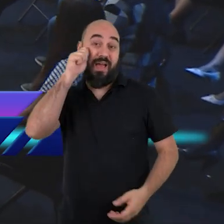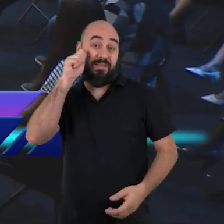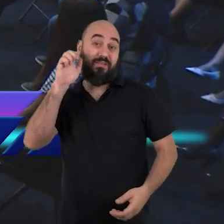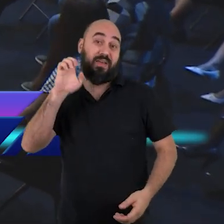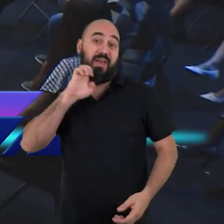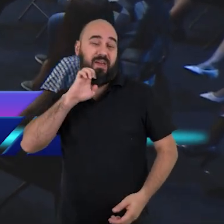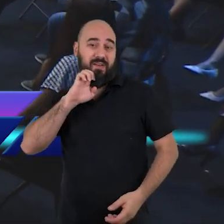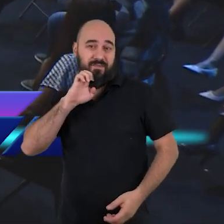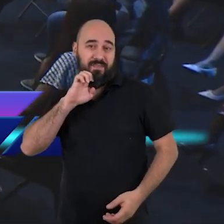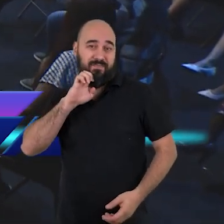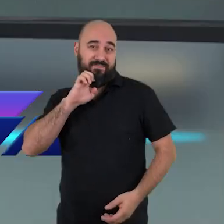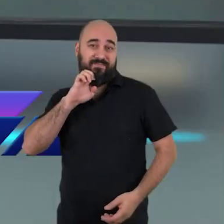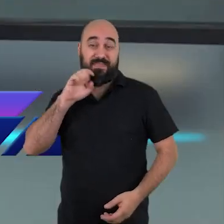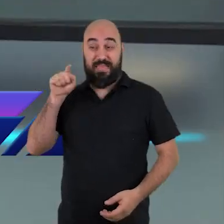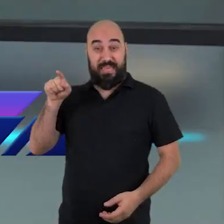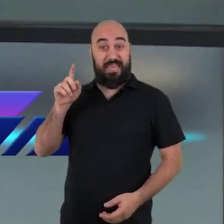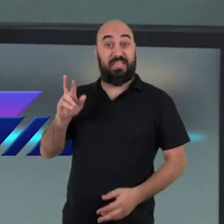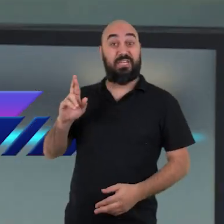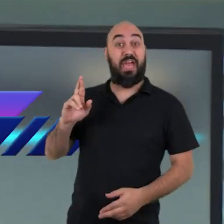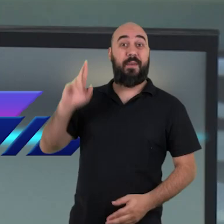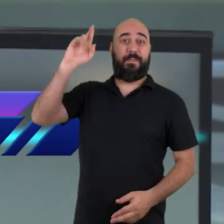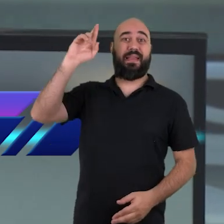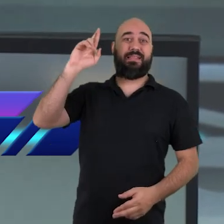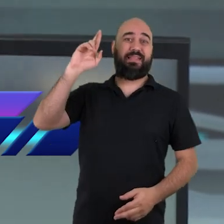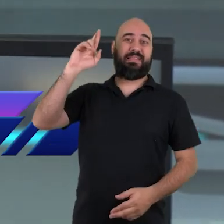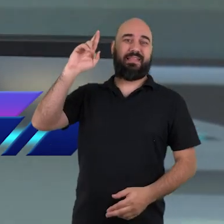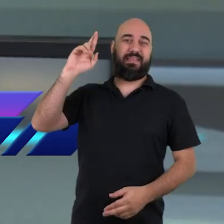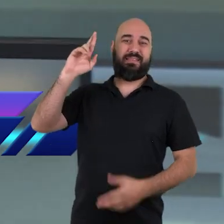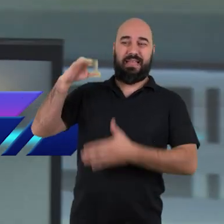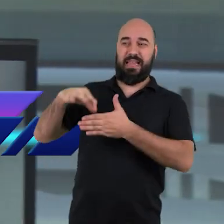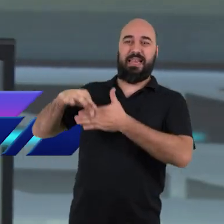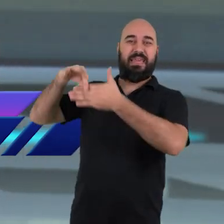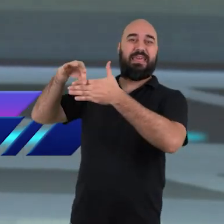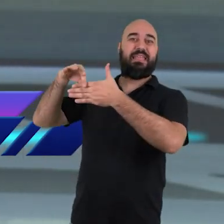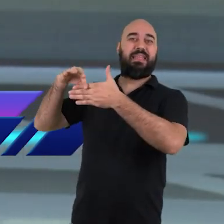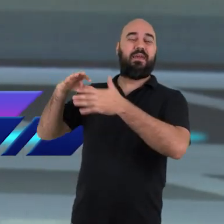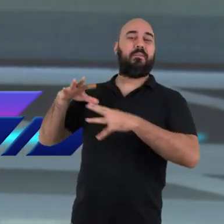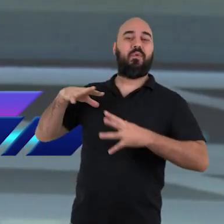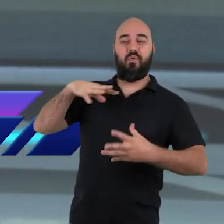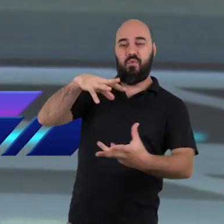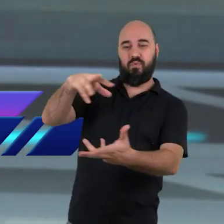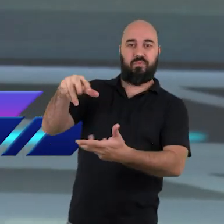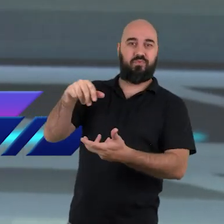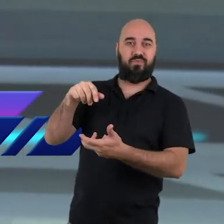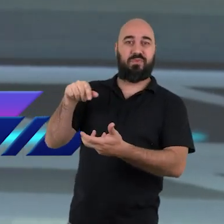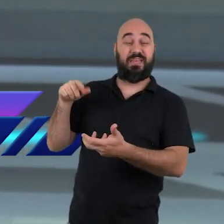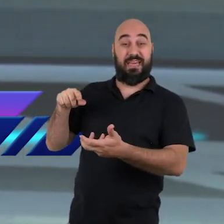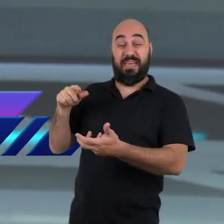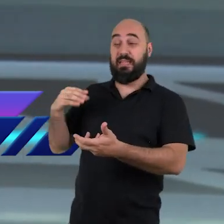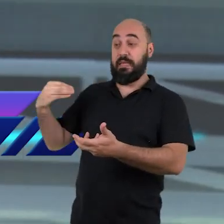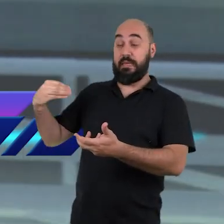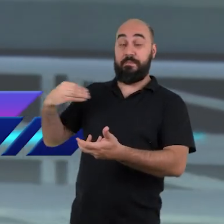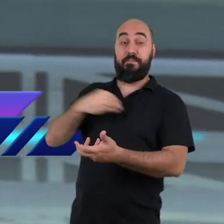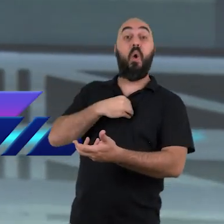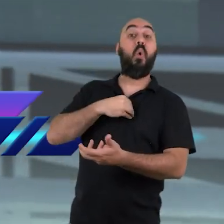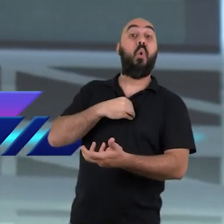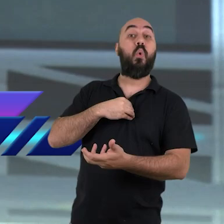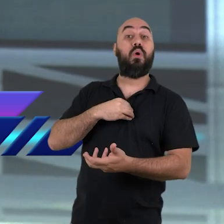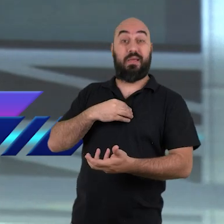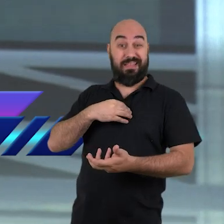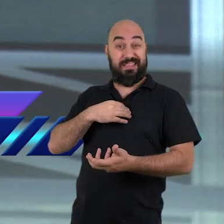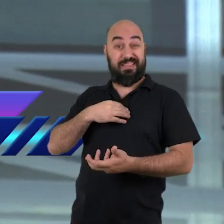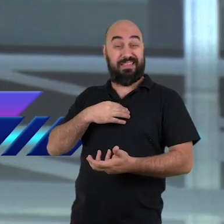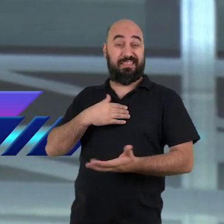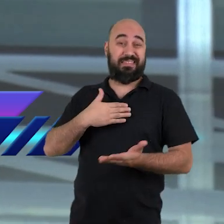e da Eva, que eram os representantes da humanidade quando o mundo foi criado, eles abriram